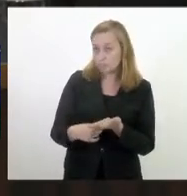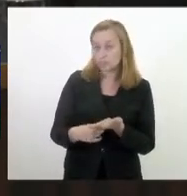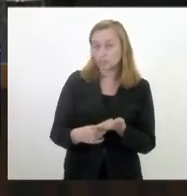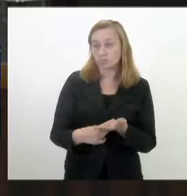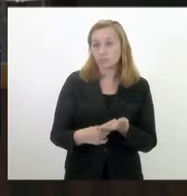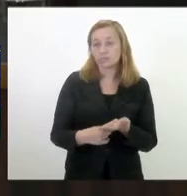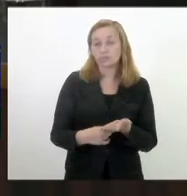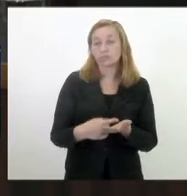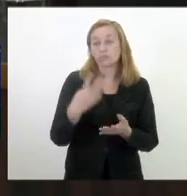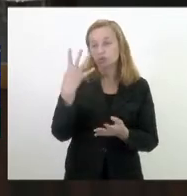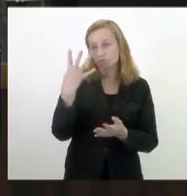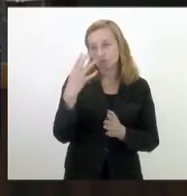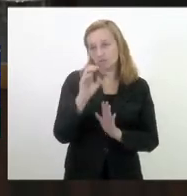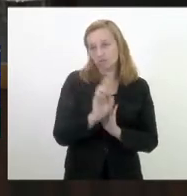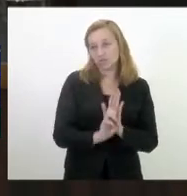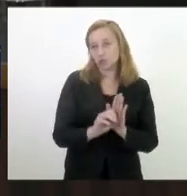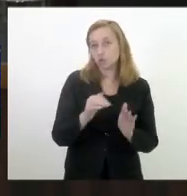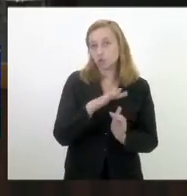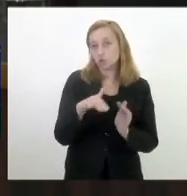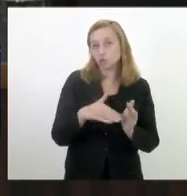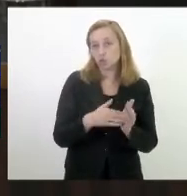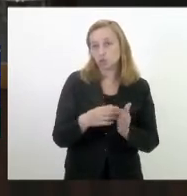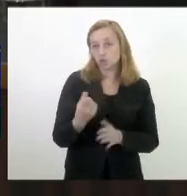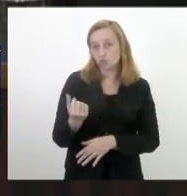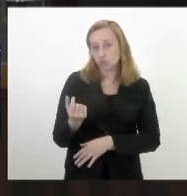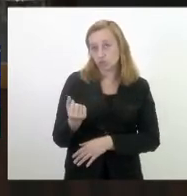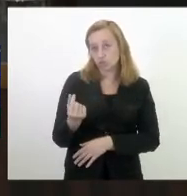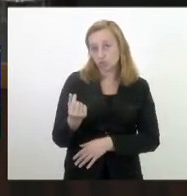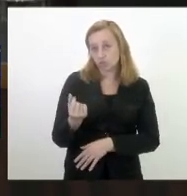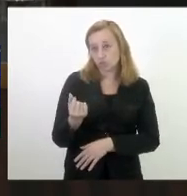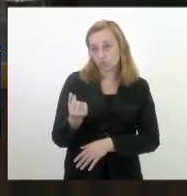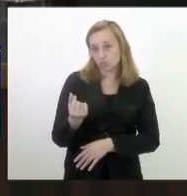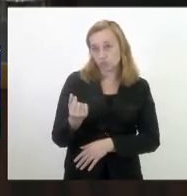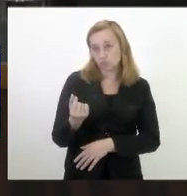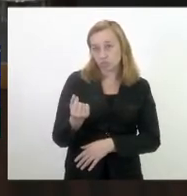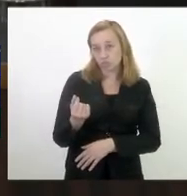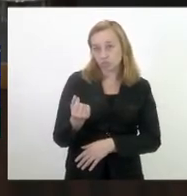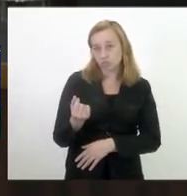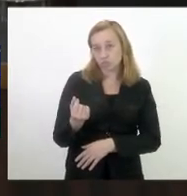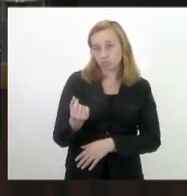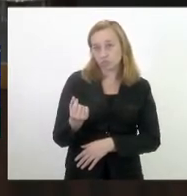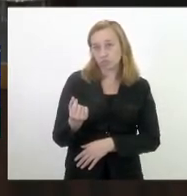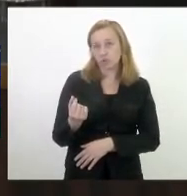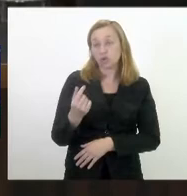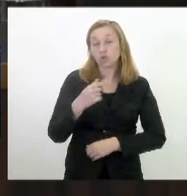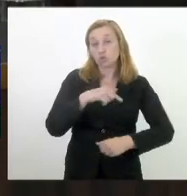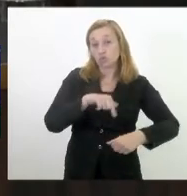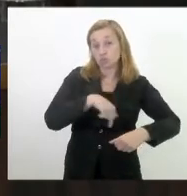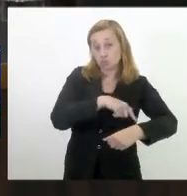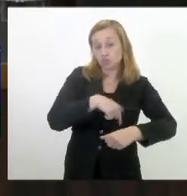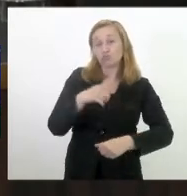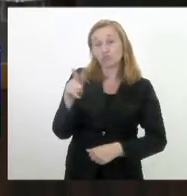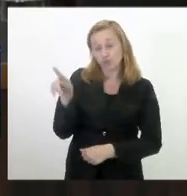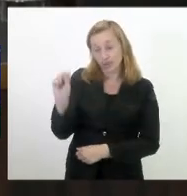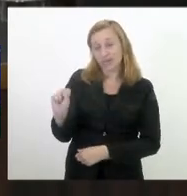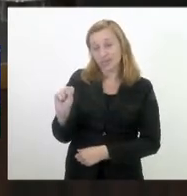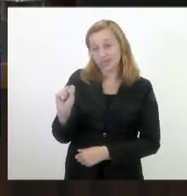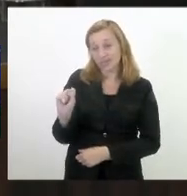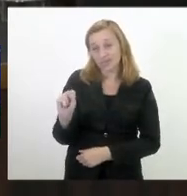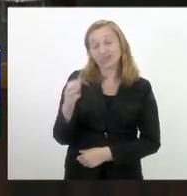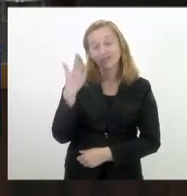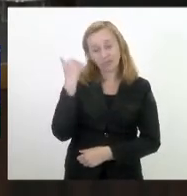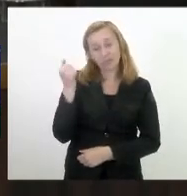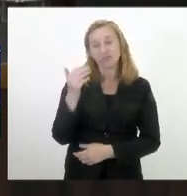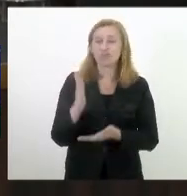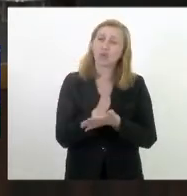recebeu 4 emendas. Todas são de valores em relação ao valor do botijão de gás. Nós sabemos que o botijão de gás, em alguns